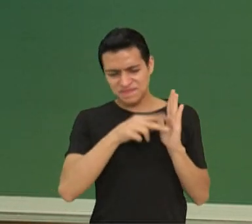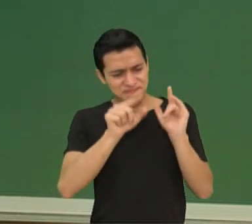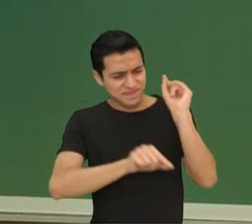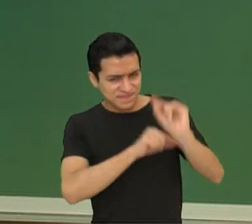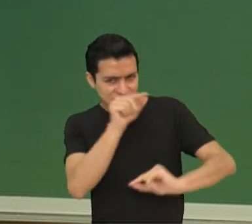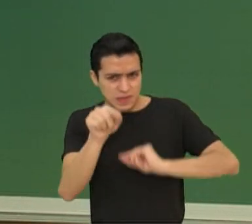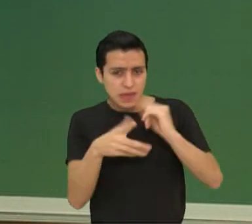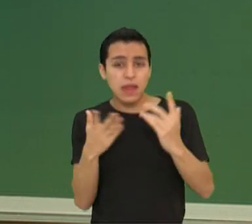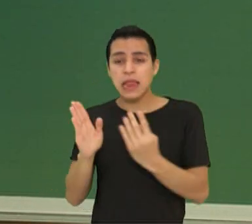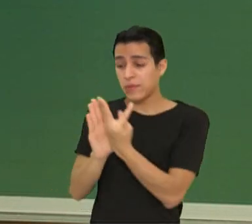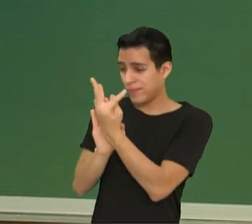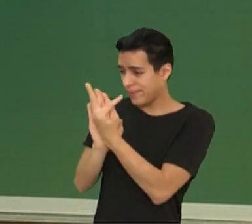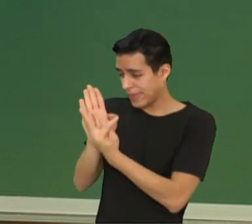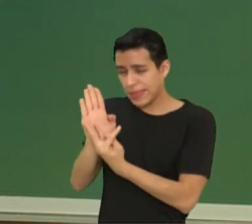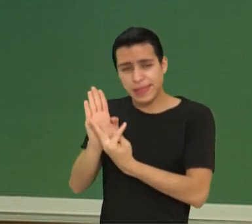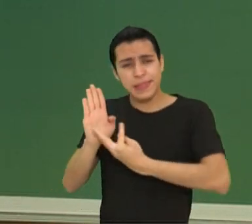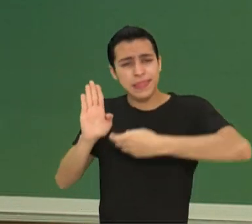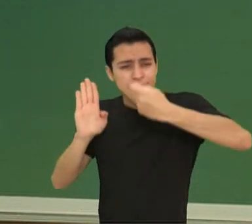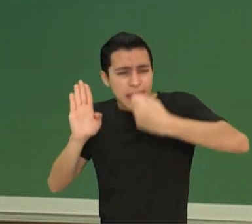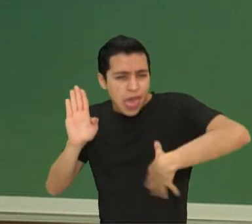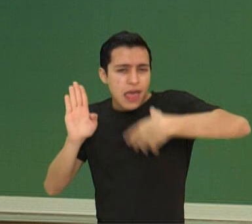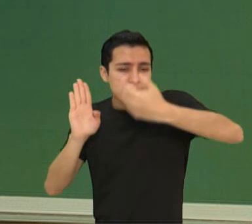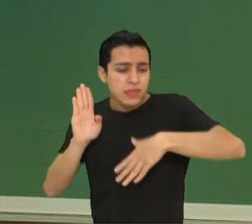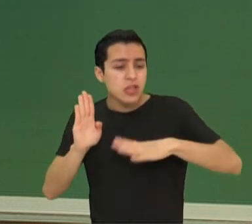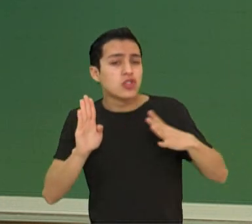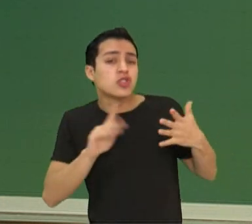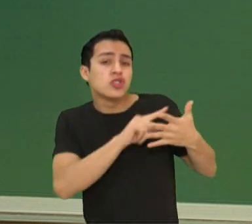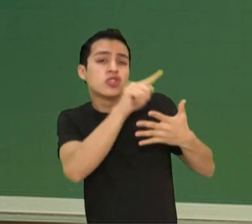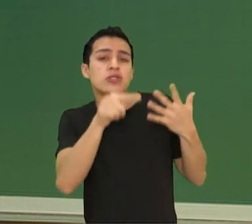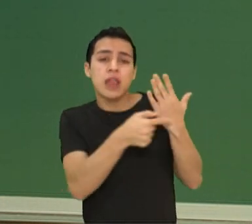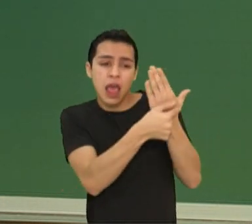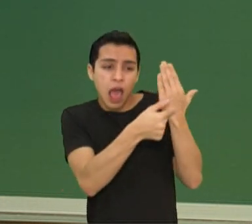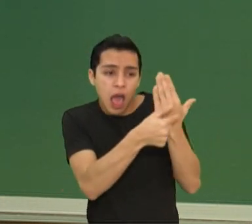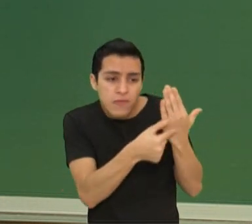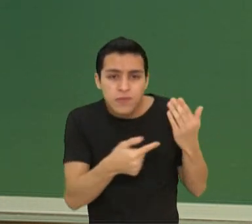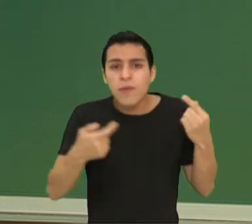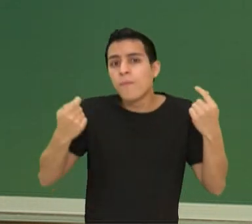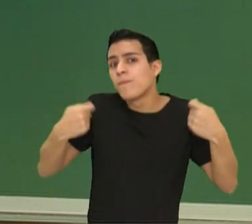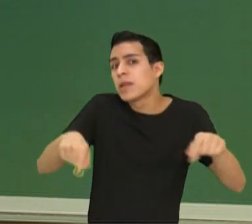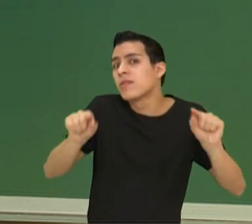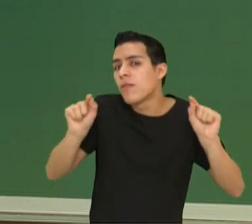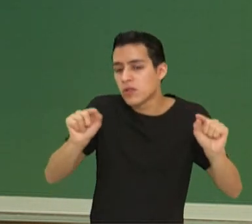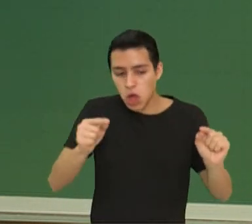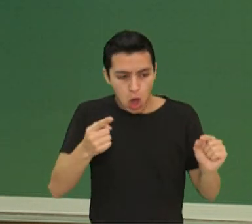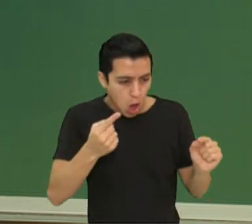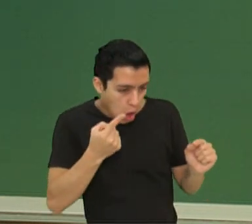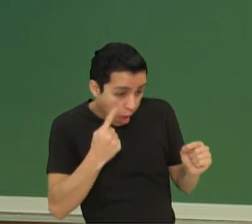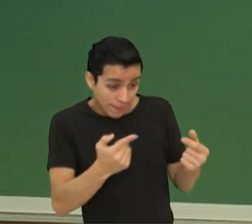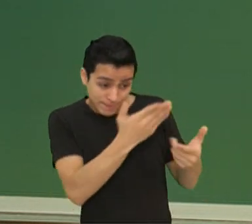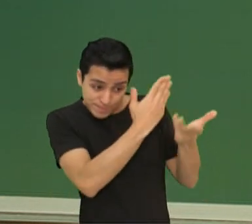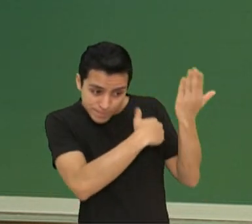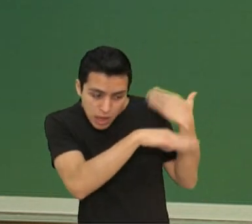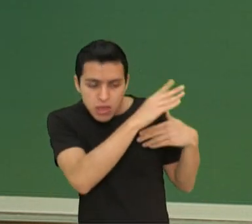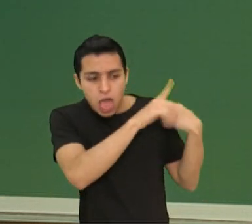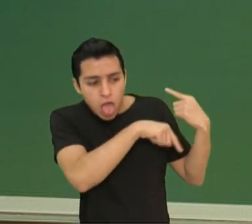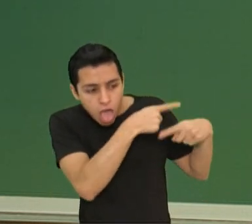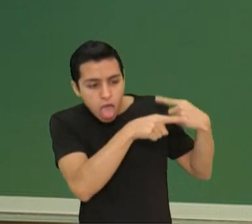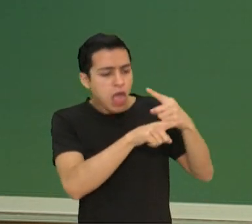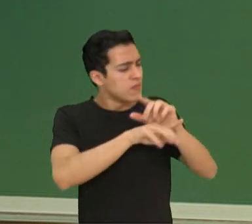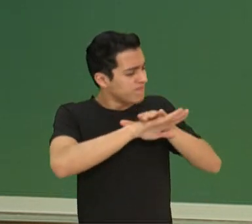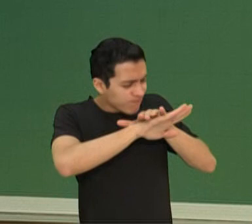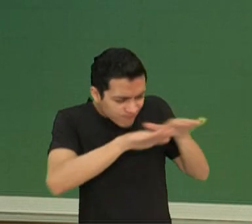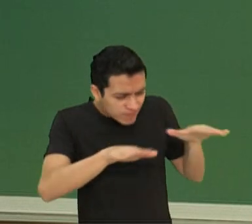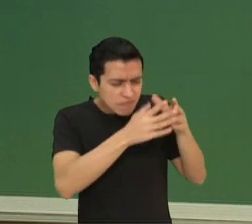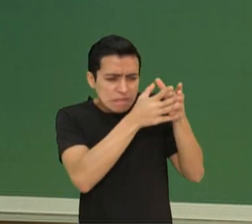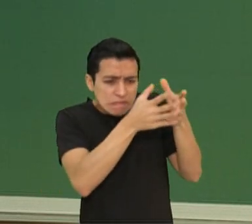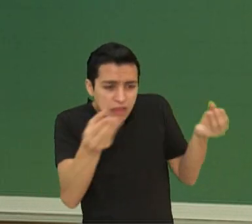trazia, né? Que todos esses autores estão dizendo que a gente tem que superar uma questão do passado, uma questão política e social do